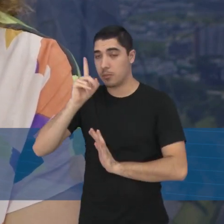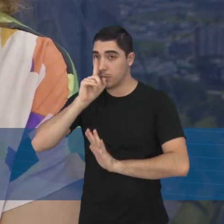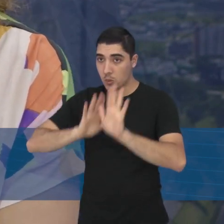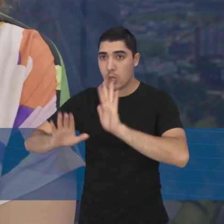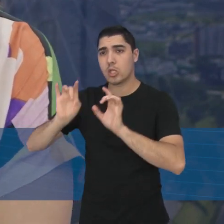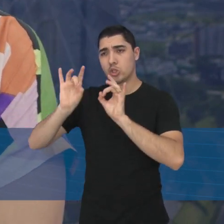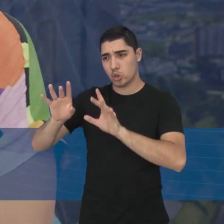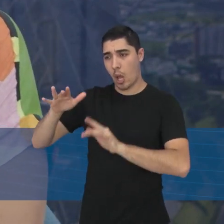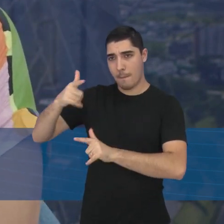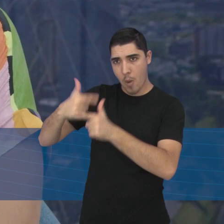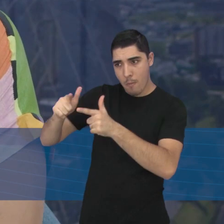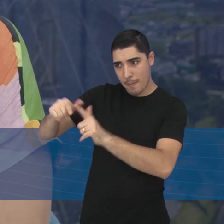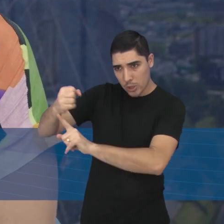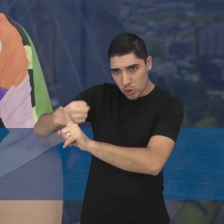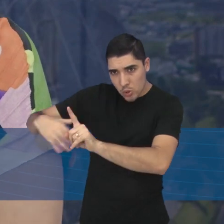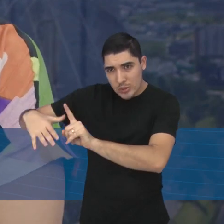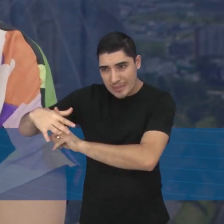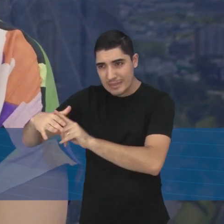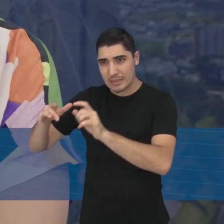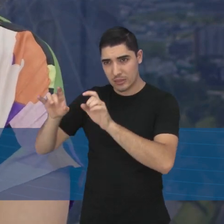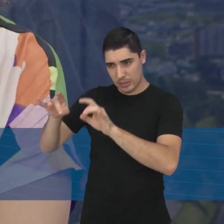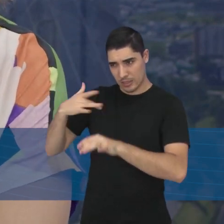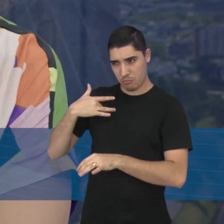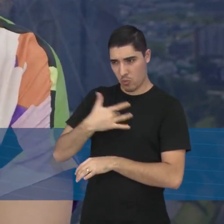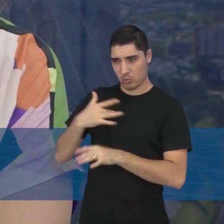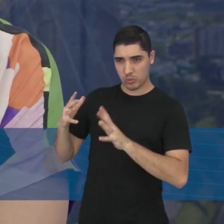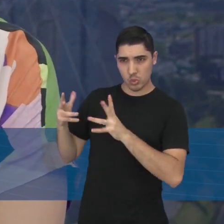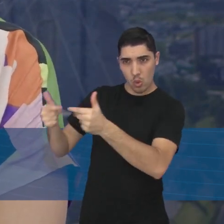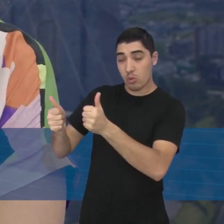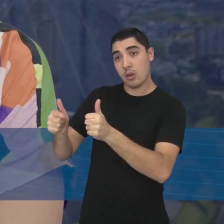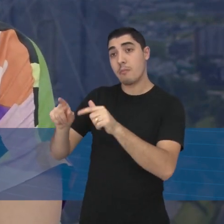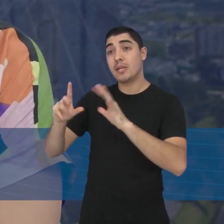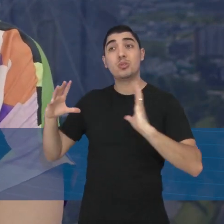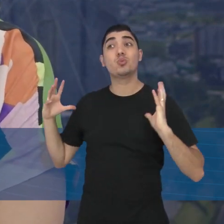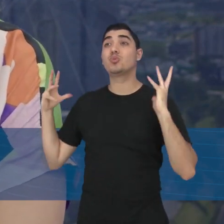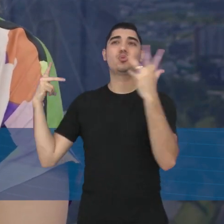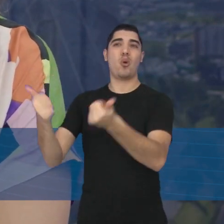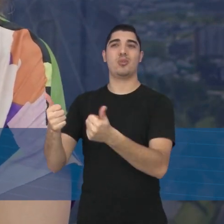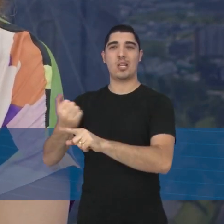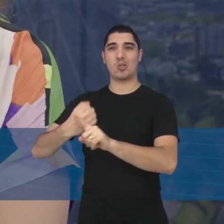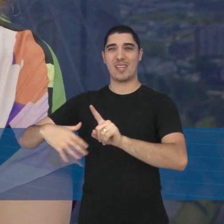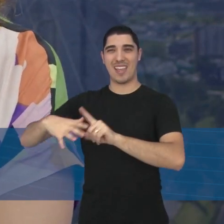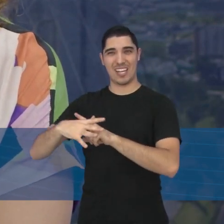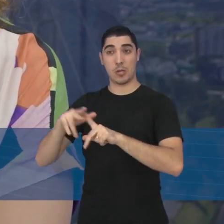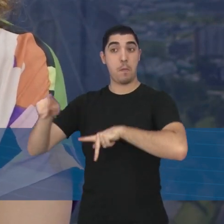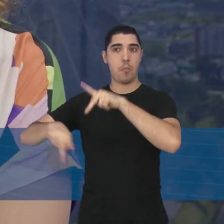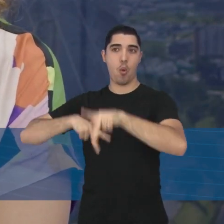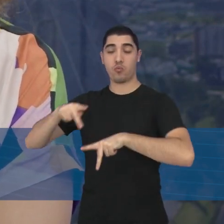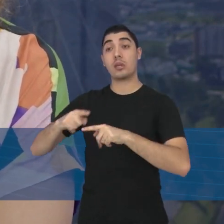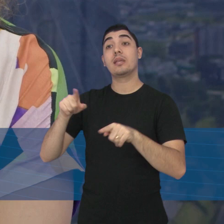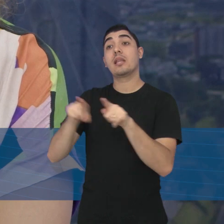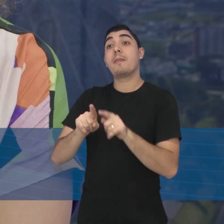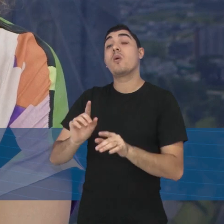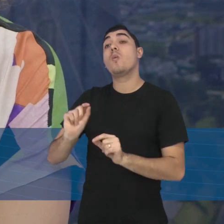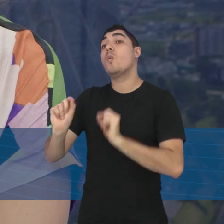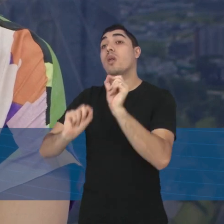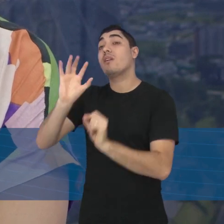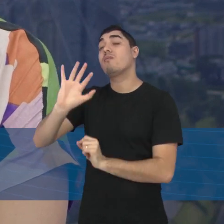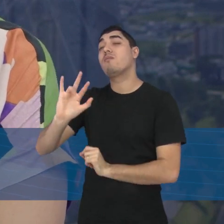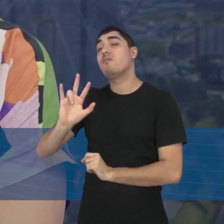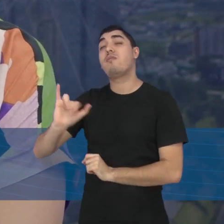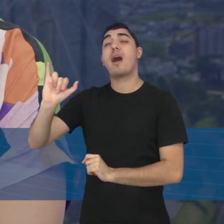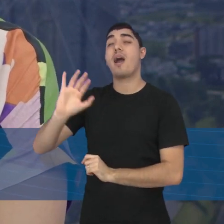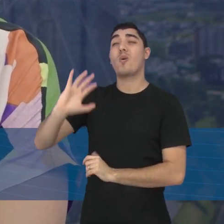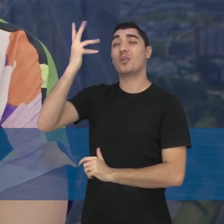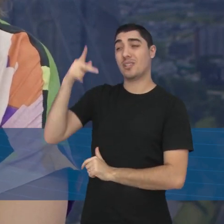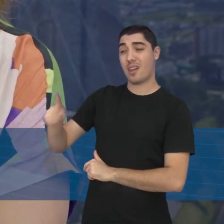de saúde, mas social, né? Porque, como a gente já disse algumas vezes, o quanto isso vai impactar na vida,